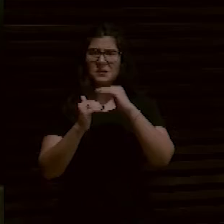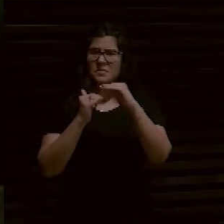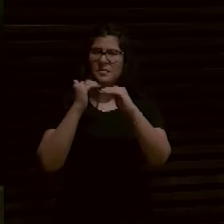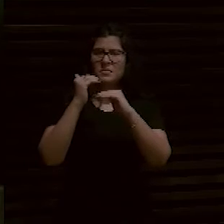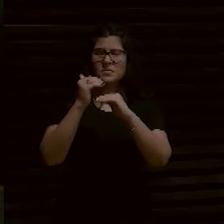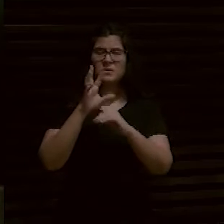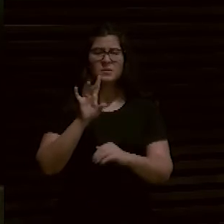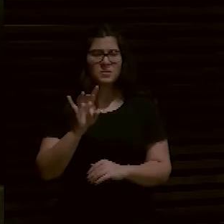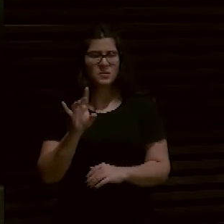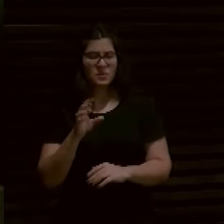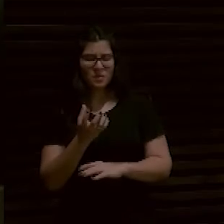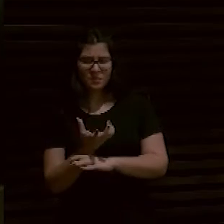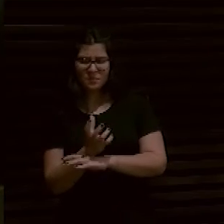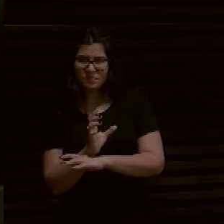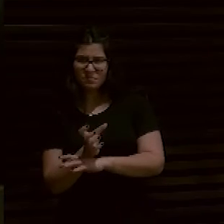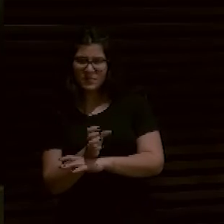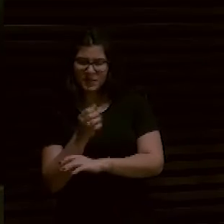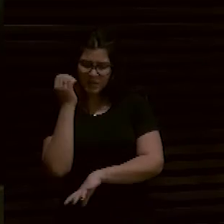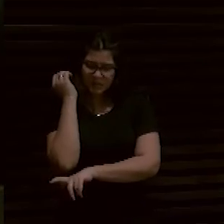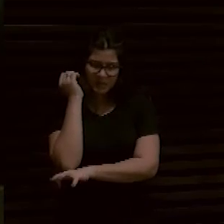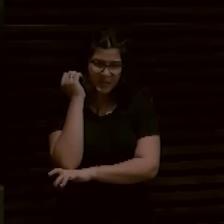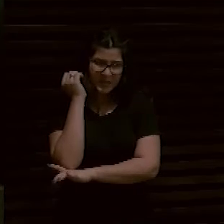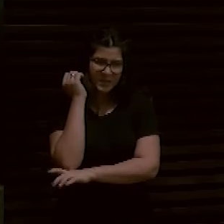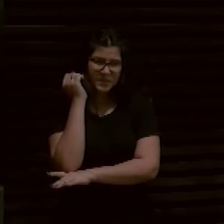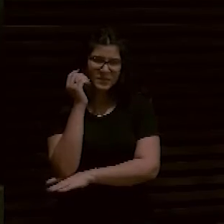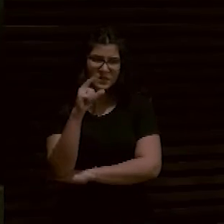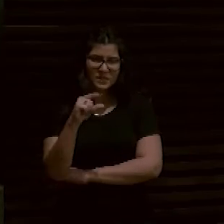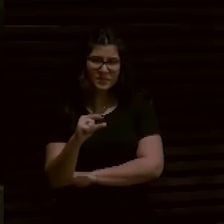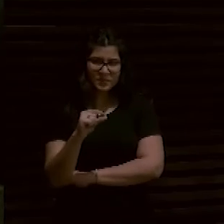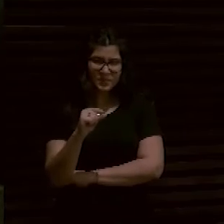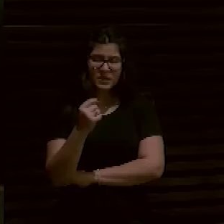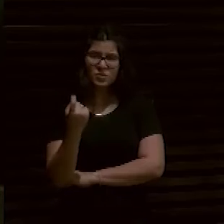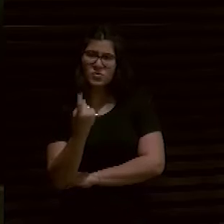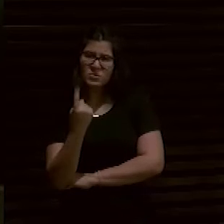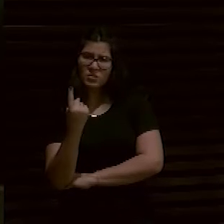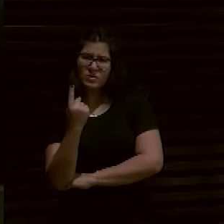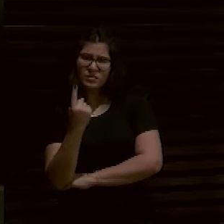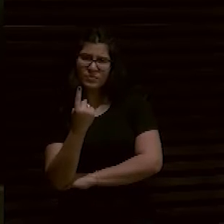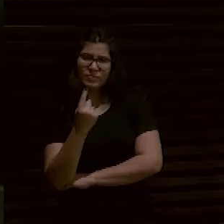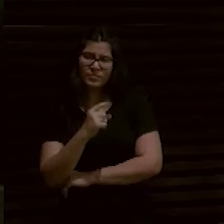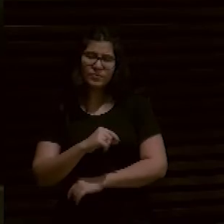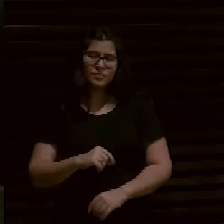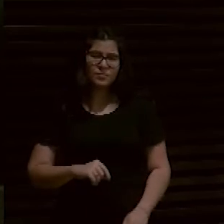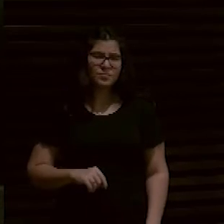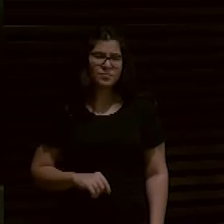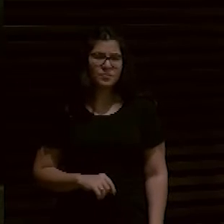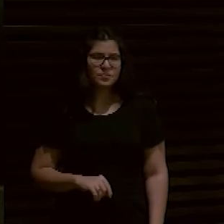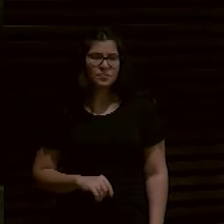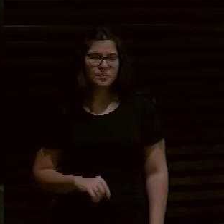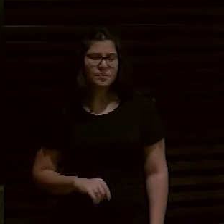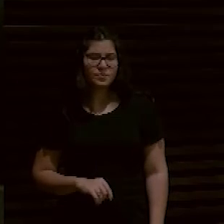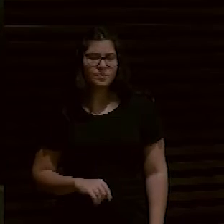apenas desenvolve raízes rasas. Ele é solitário e está desabrochado em um lugar ermo.